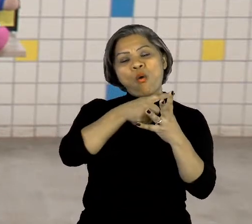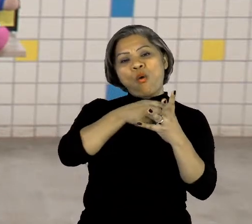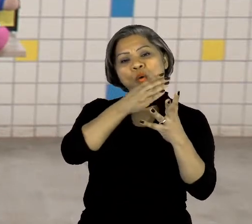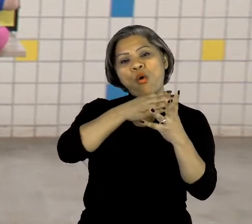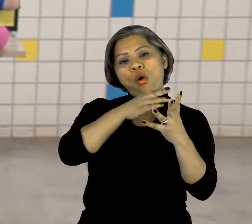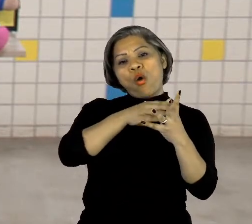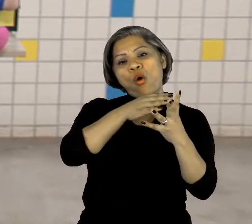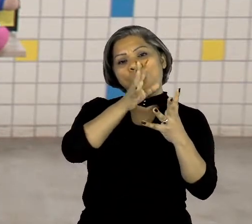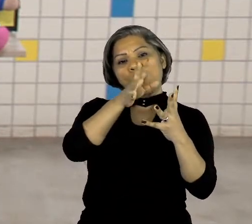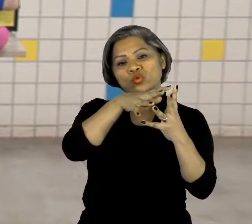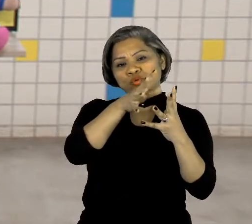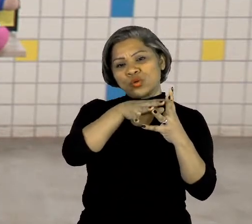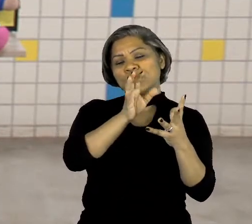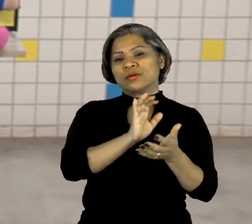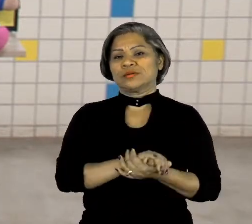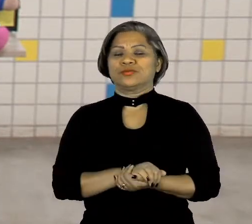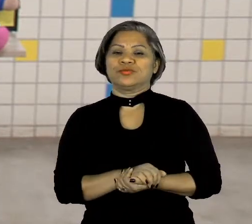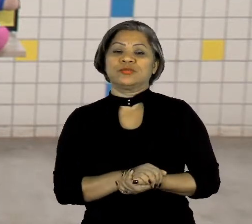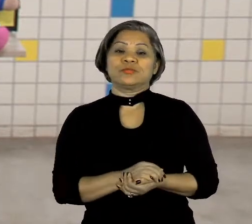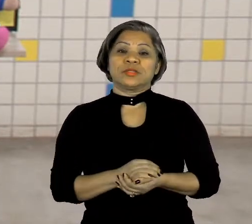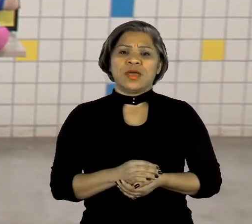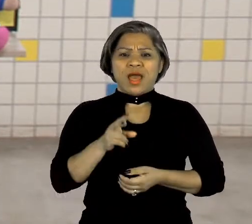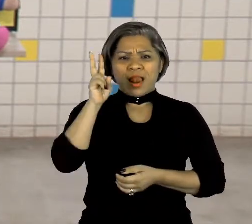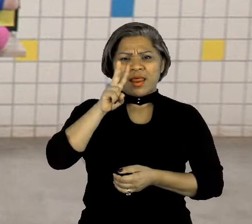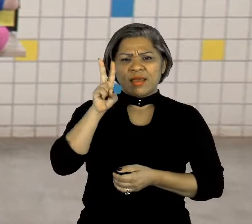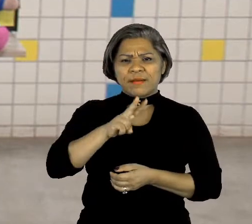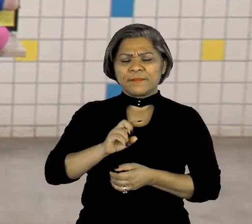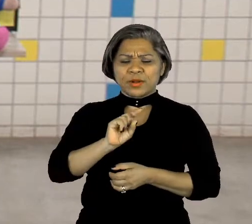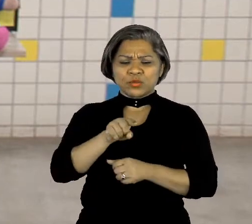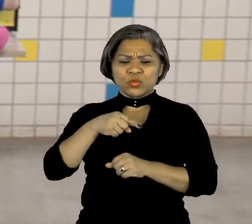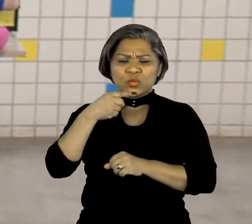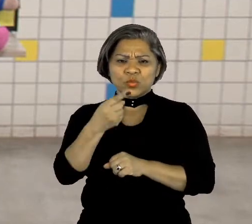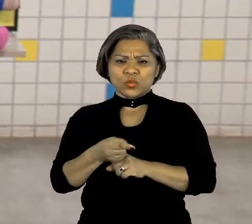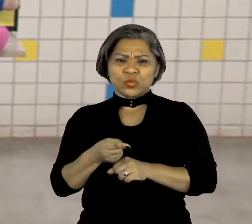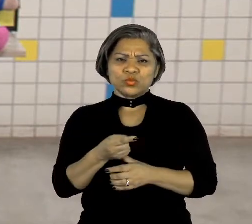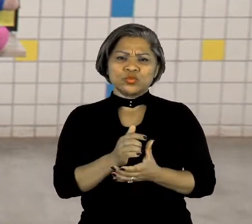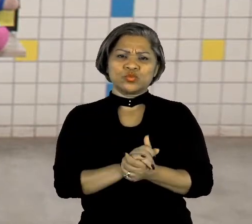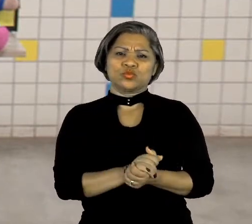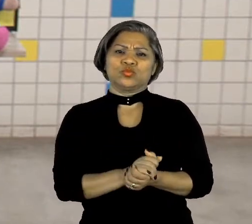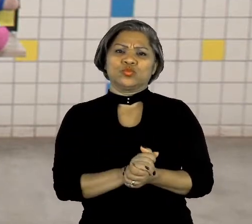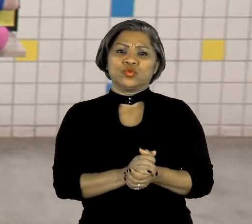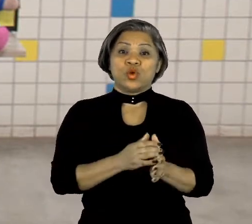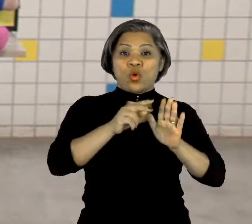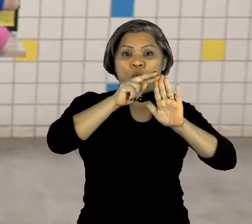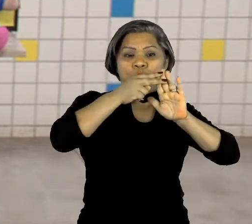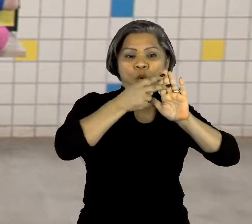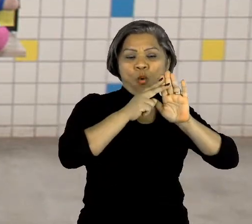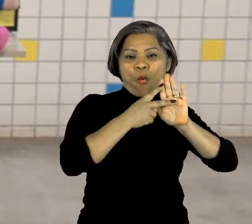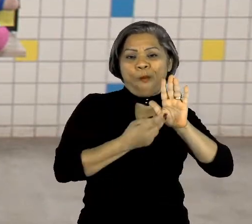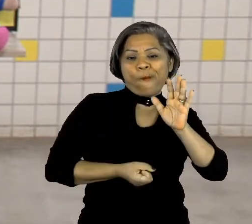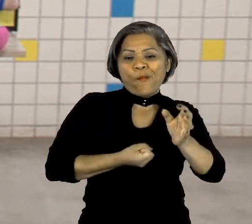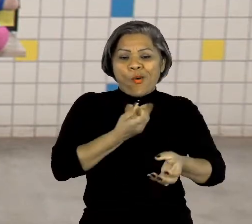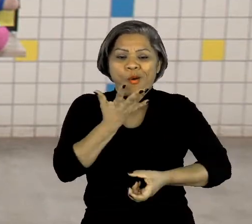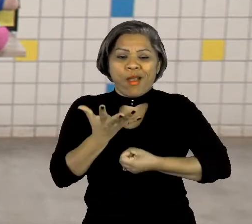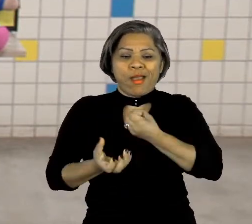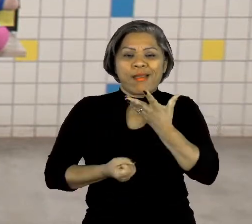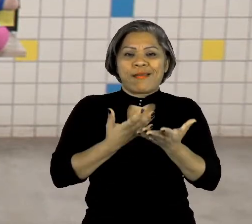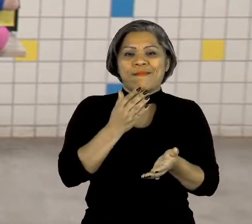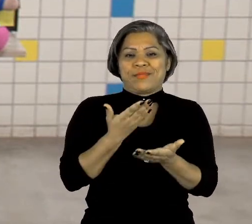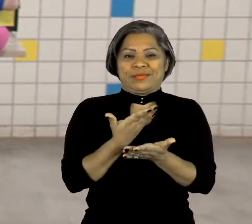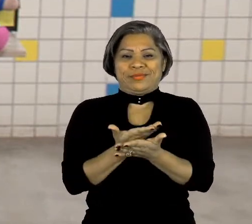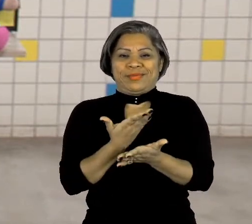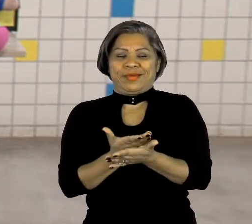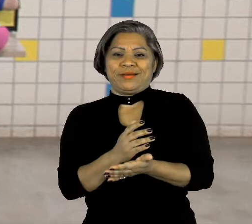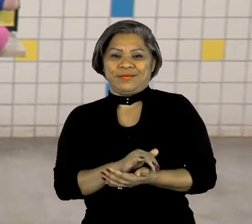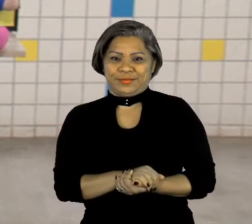vamos começar? Lembra do último poema da aula? Nós vamos retornar a esse poema e nós vamos ler e